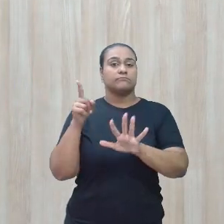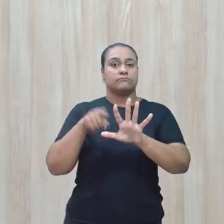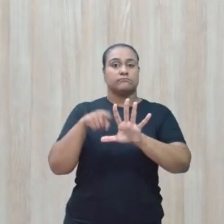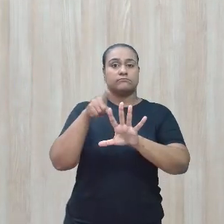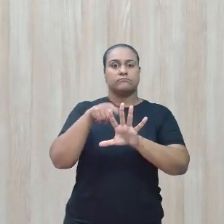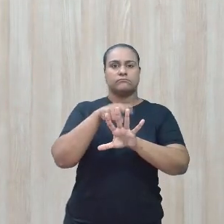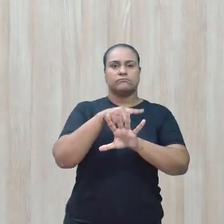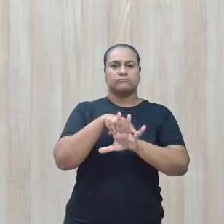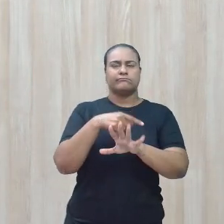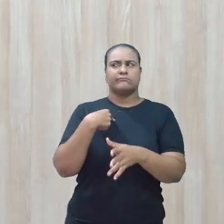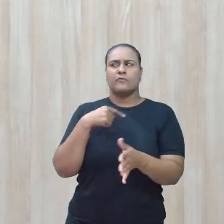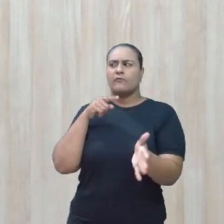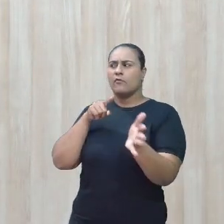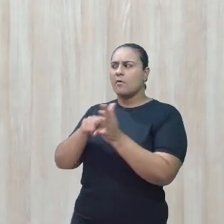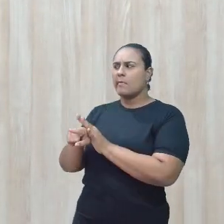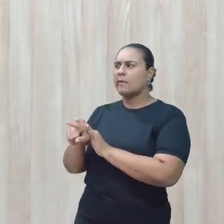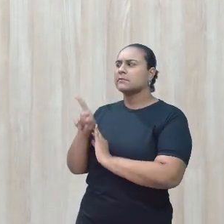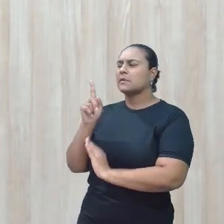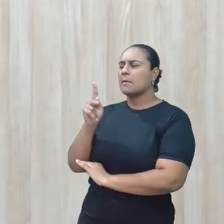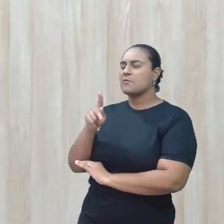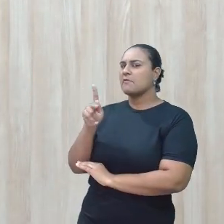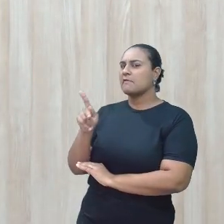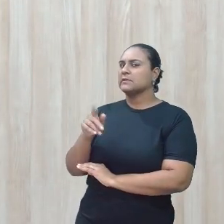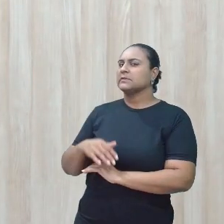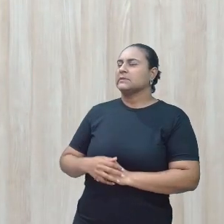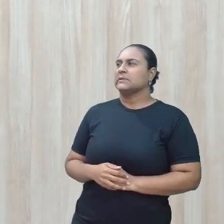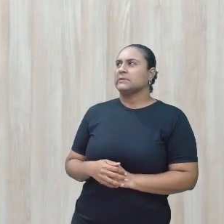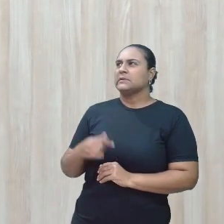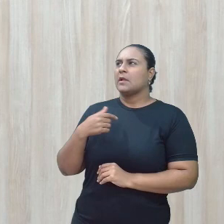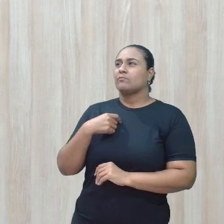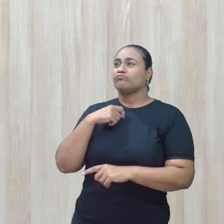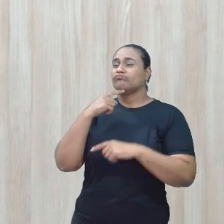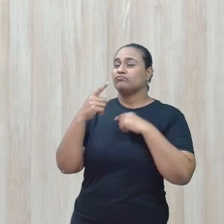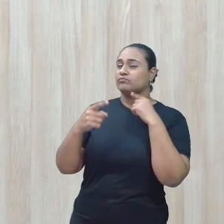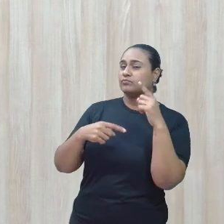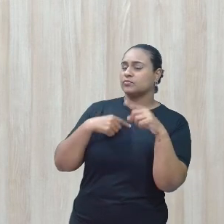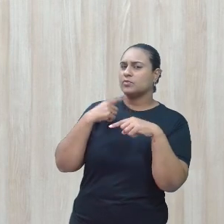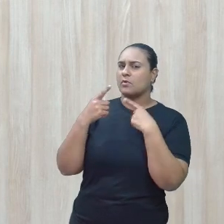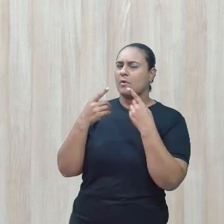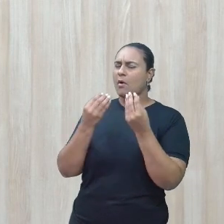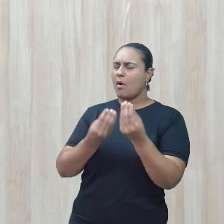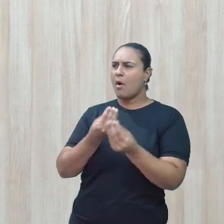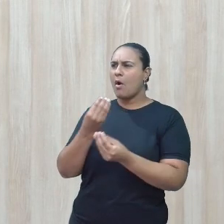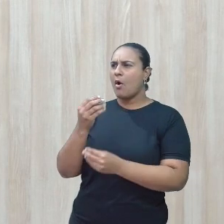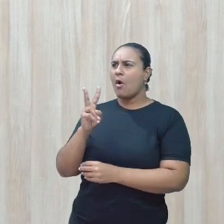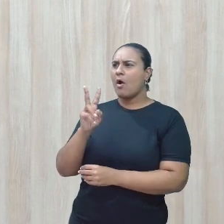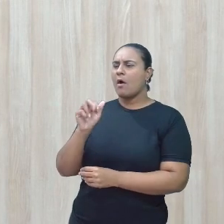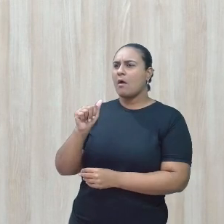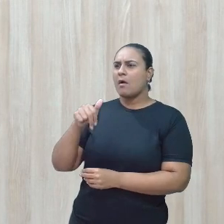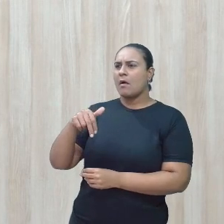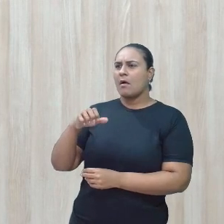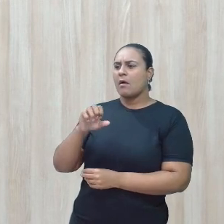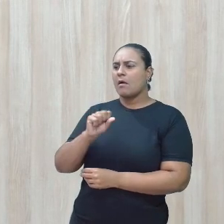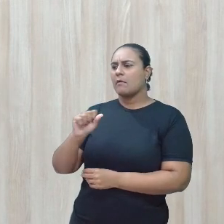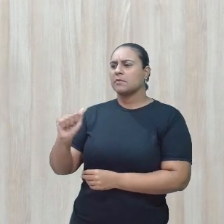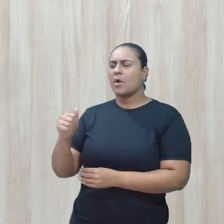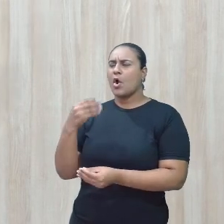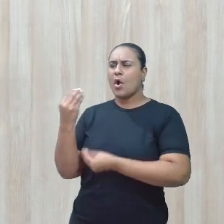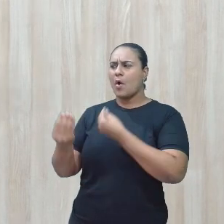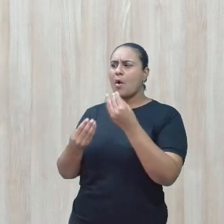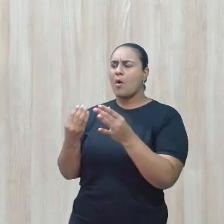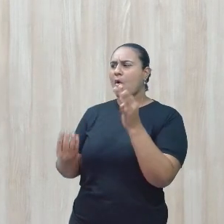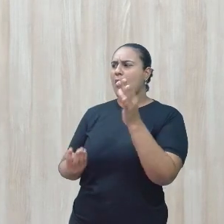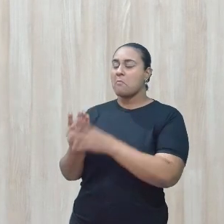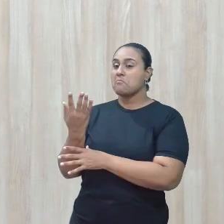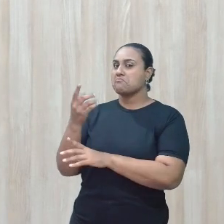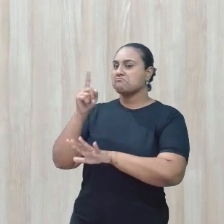amiga Vanessa, eu vou consultar ela para poder chegar, que eu fiquei com a pequena dúvida. Ô Vanessa, esse calendário, como é que o pessoal